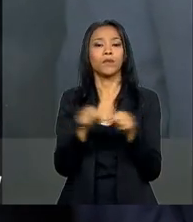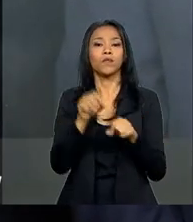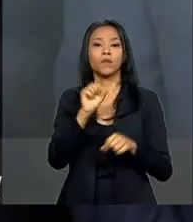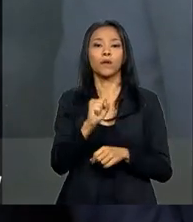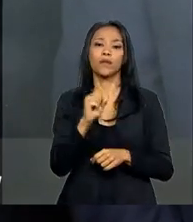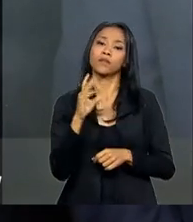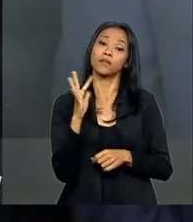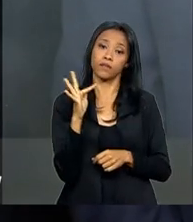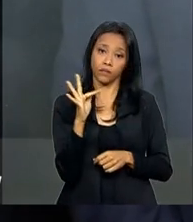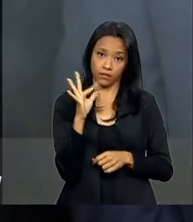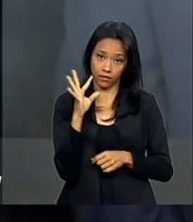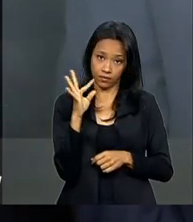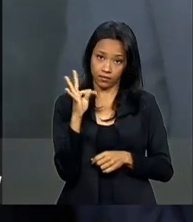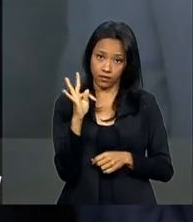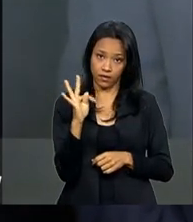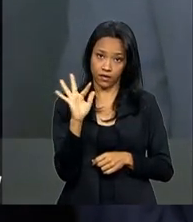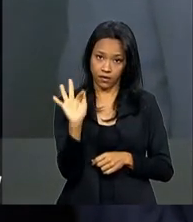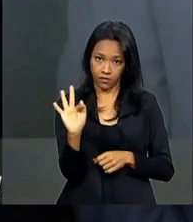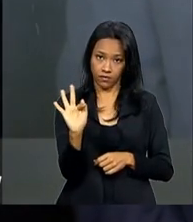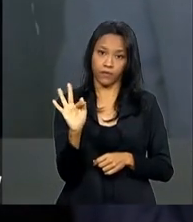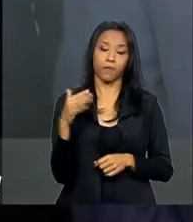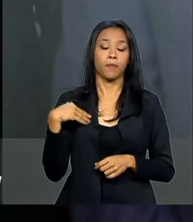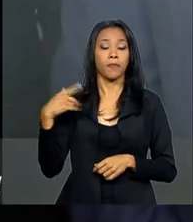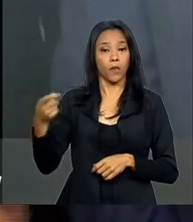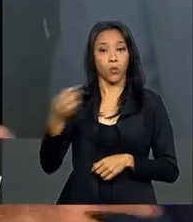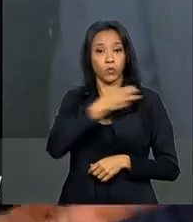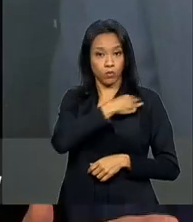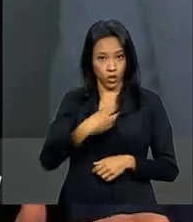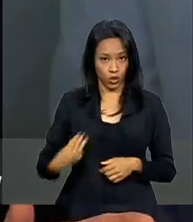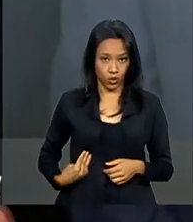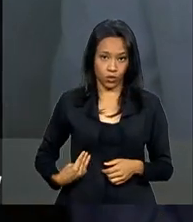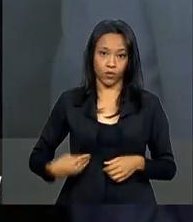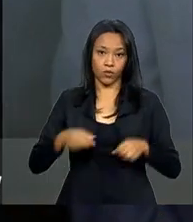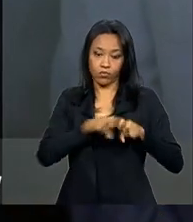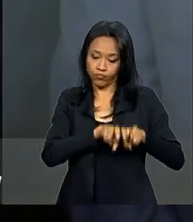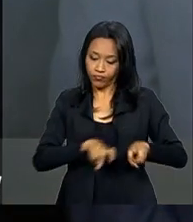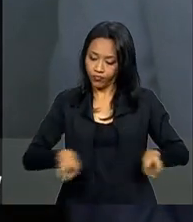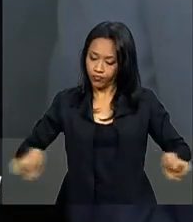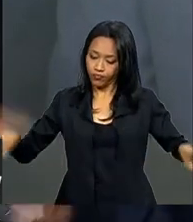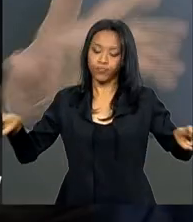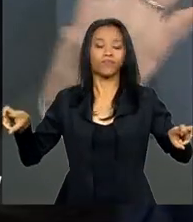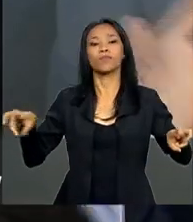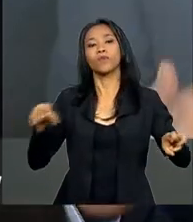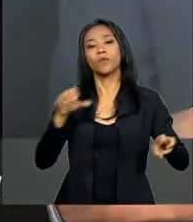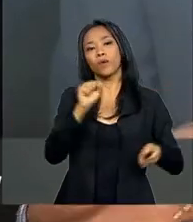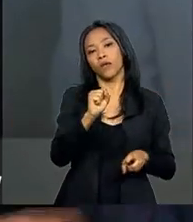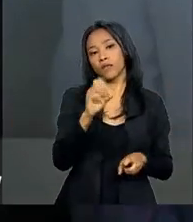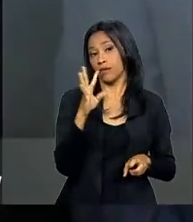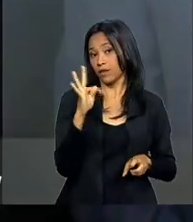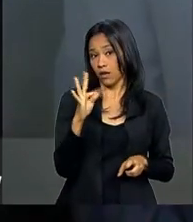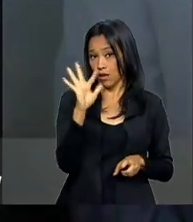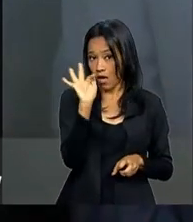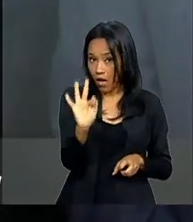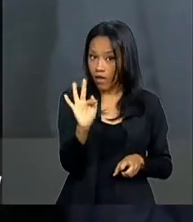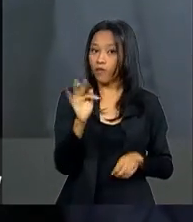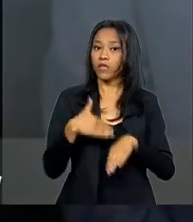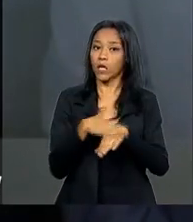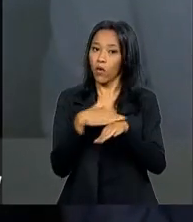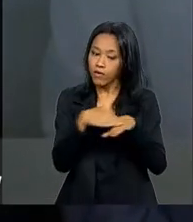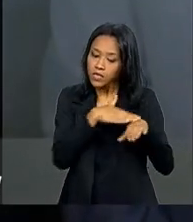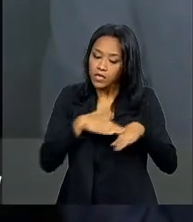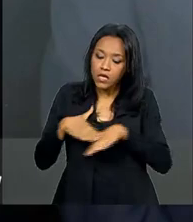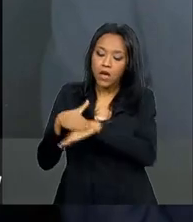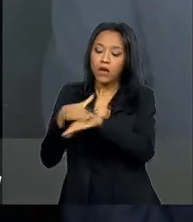Federal. Os ministros do Supremo têm conversado, naturalmente, os técnicos de lá com os técnicos de cá,